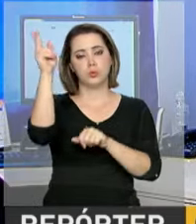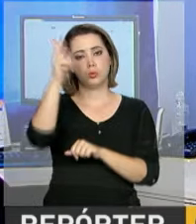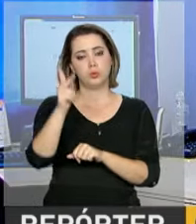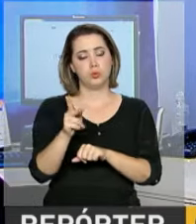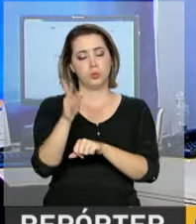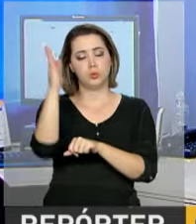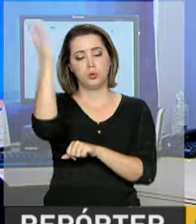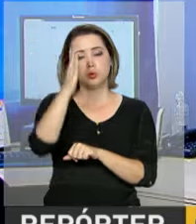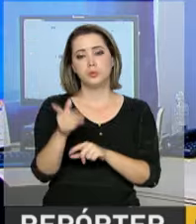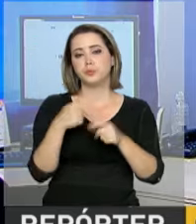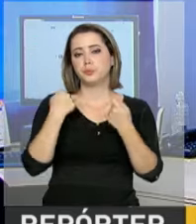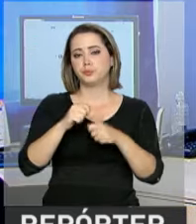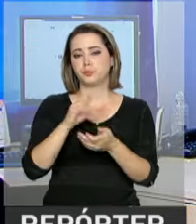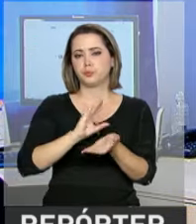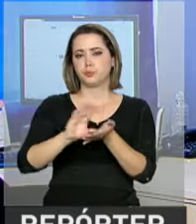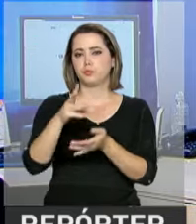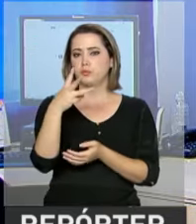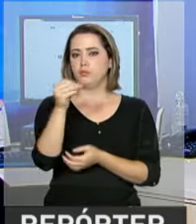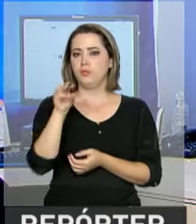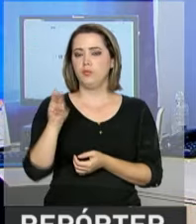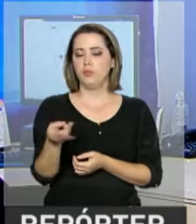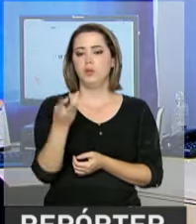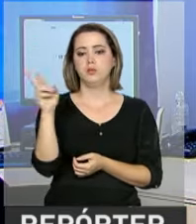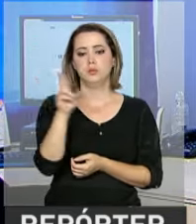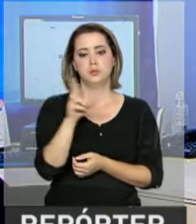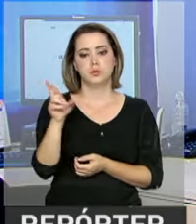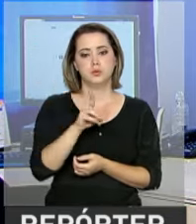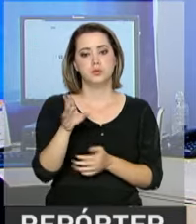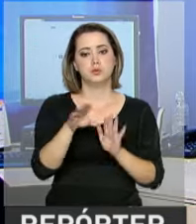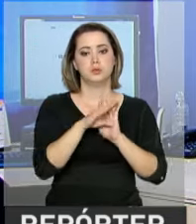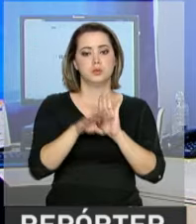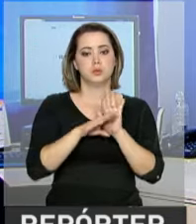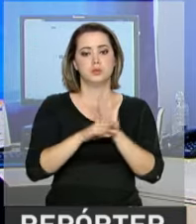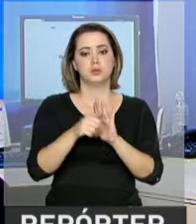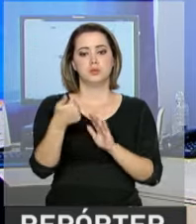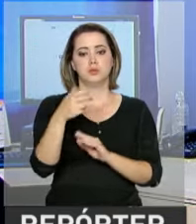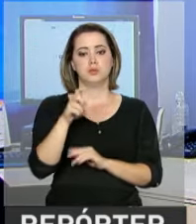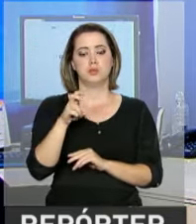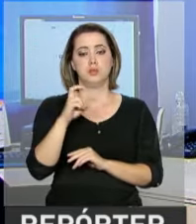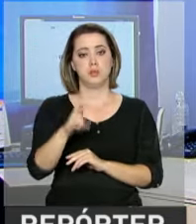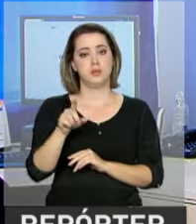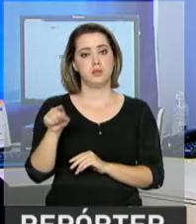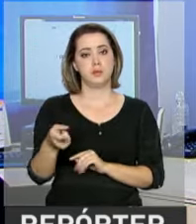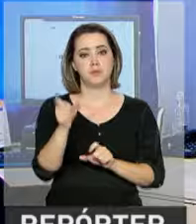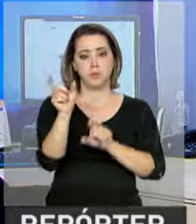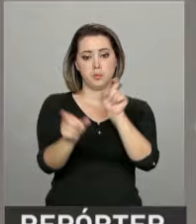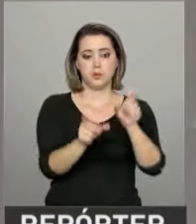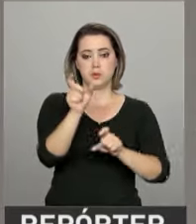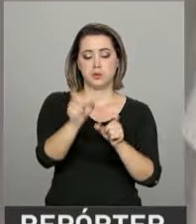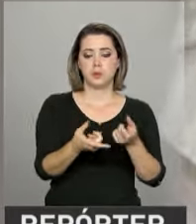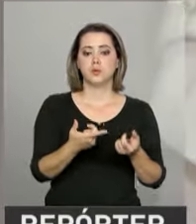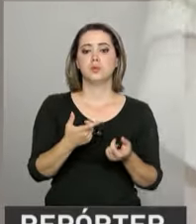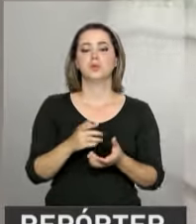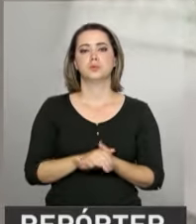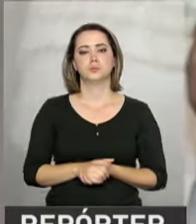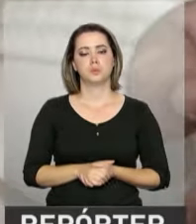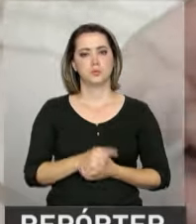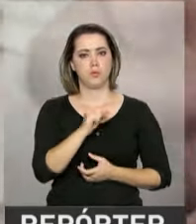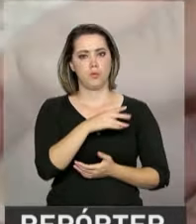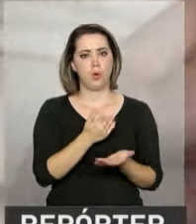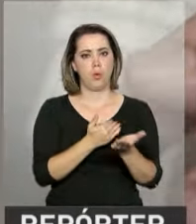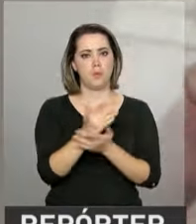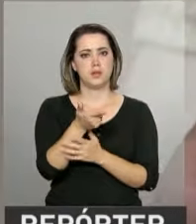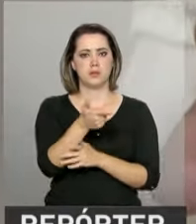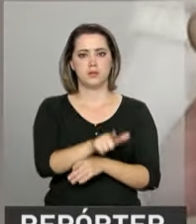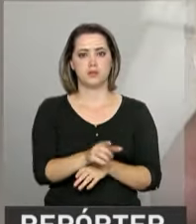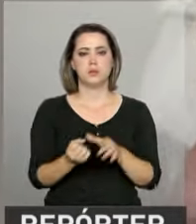no projeto. A meta é beneficiar mais de 15 mil detentos com qualificação profissional. O projeto Começar de